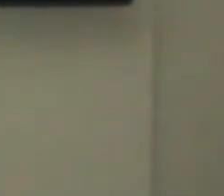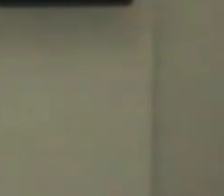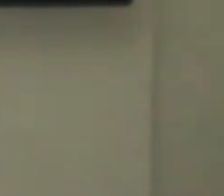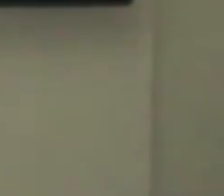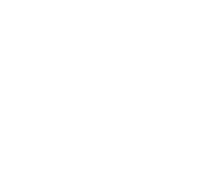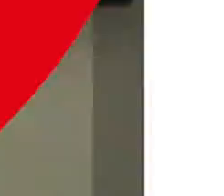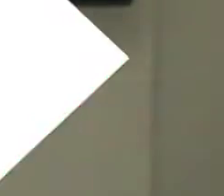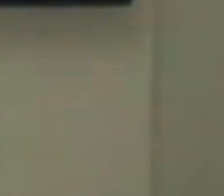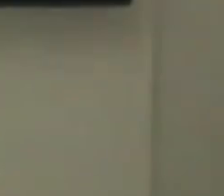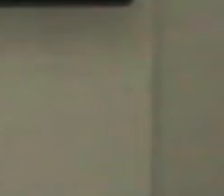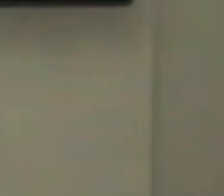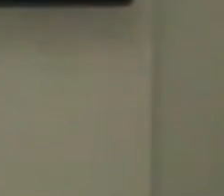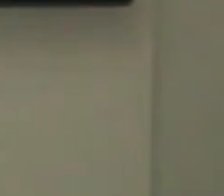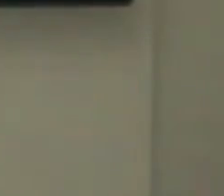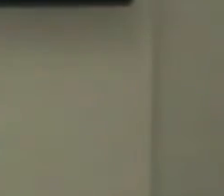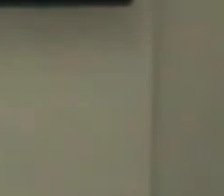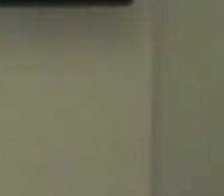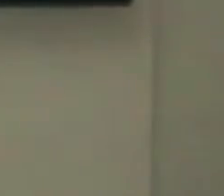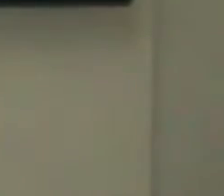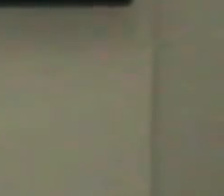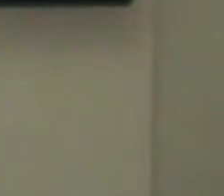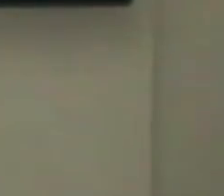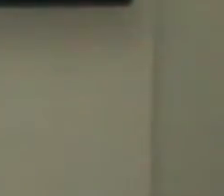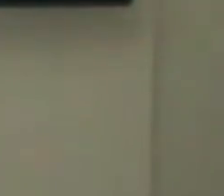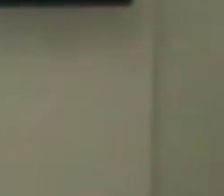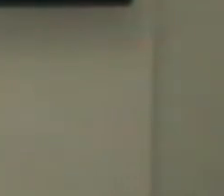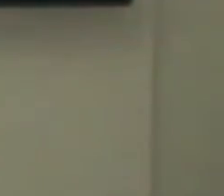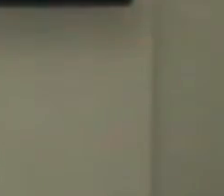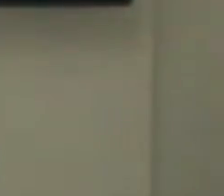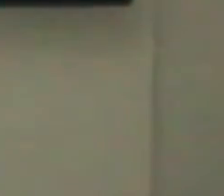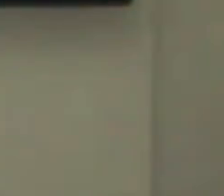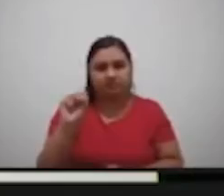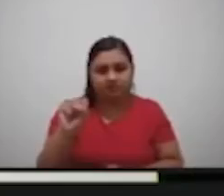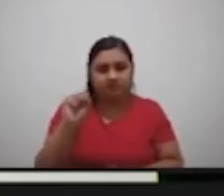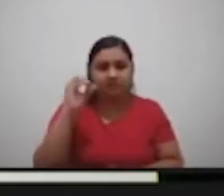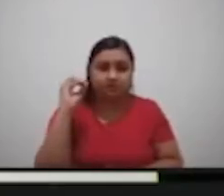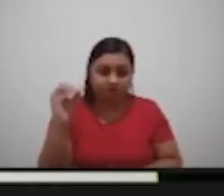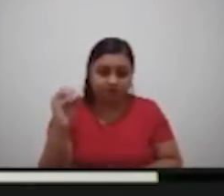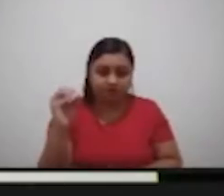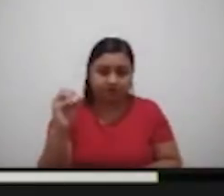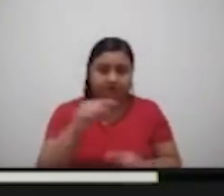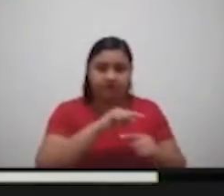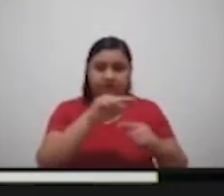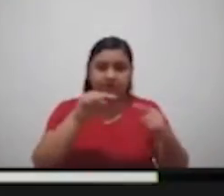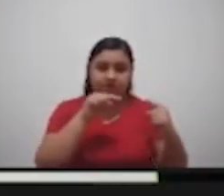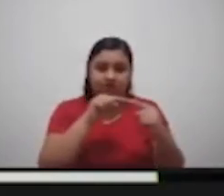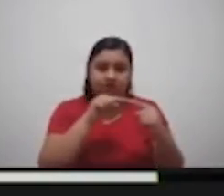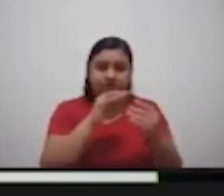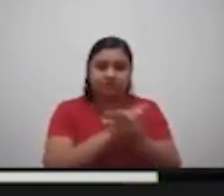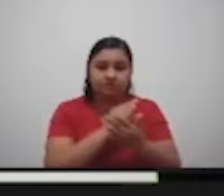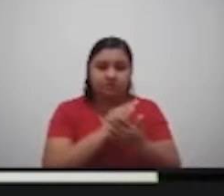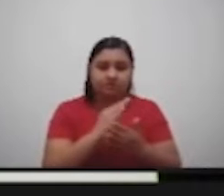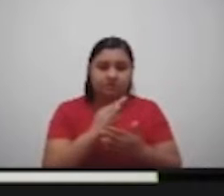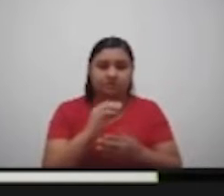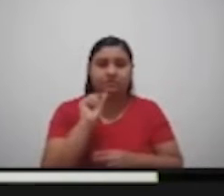30, segunda-feira. A convite da vereadora Michele Alencar, do União Brasil, o senador Fábio Garcia, do mesmo partido,